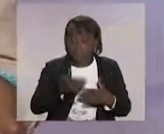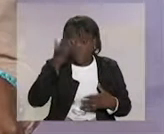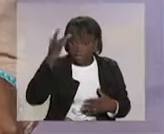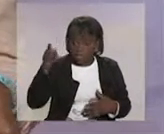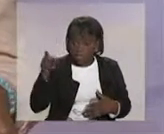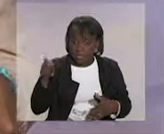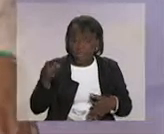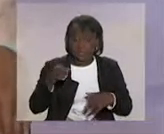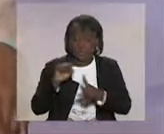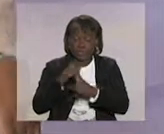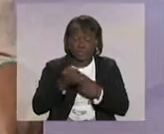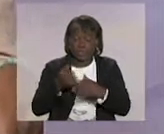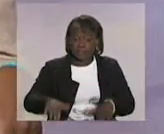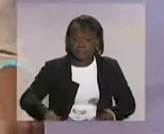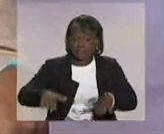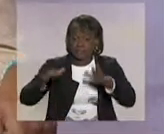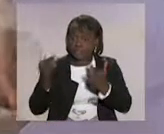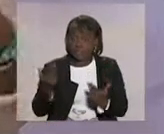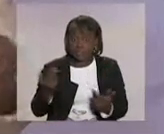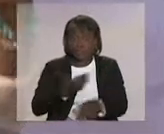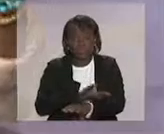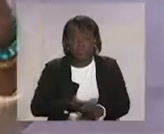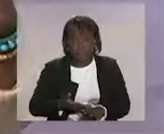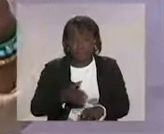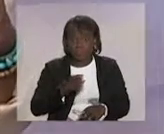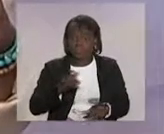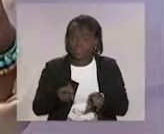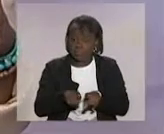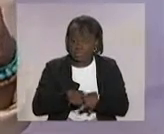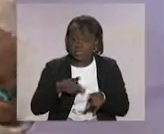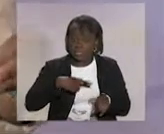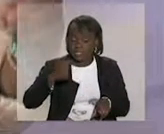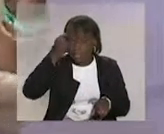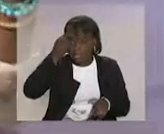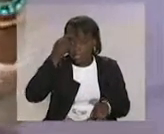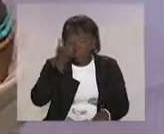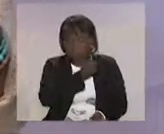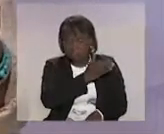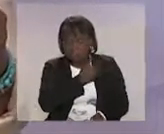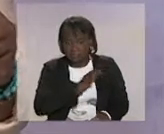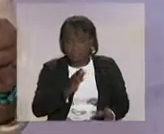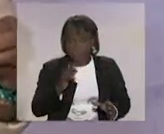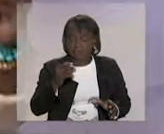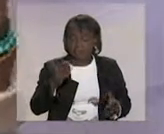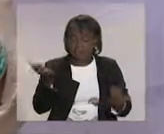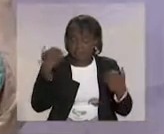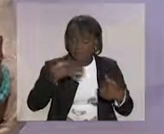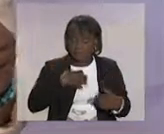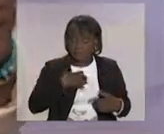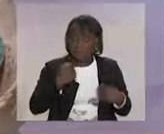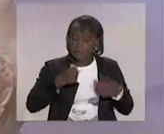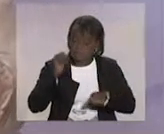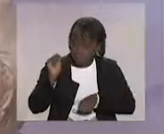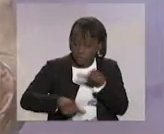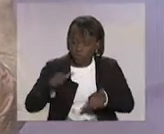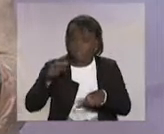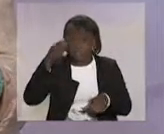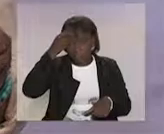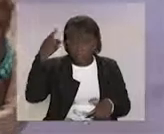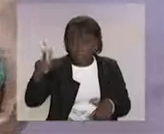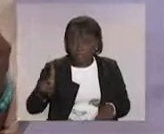de segurança, são pessoas construídas na mesma sociedade. Elas também têm conceitos, preconceitos,